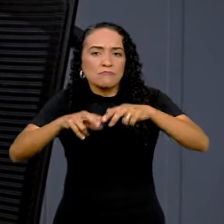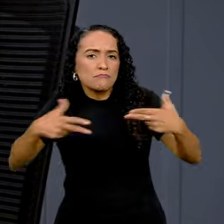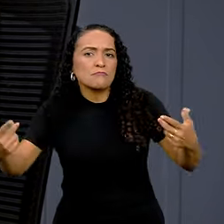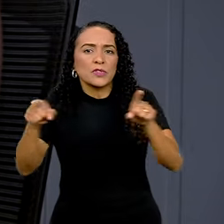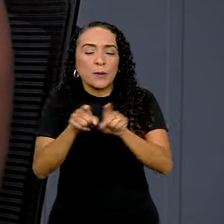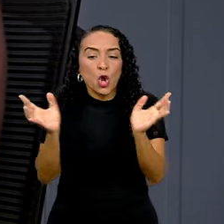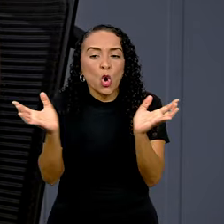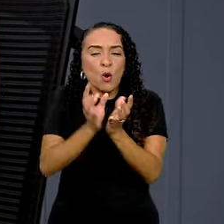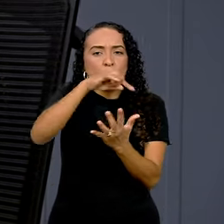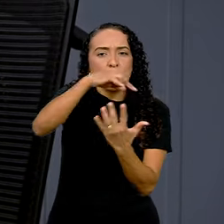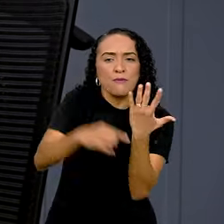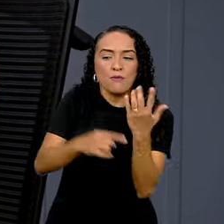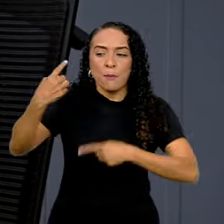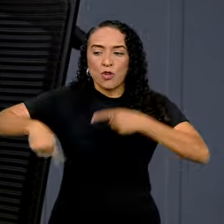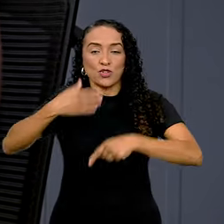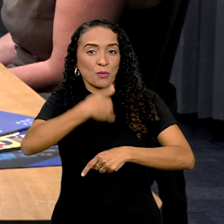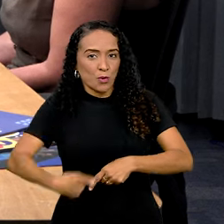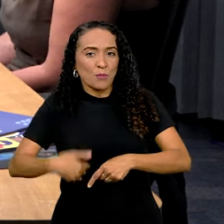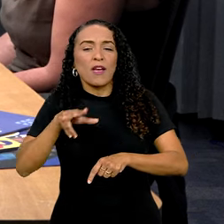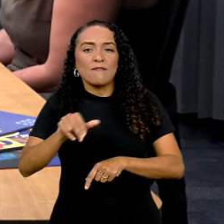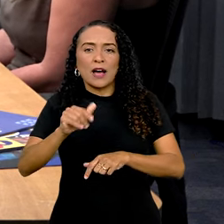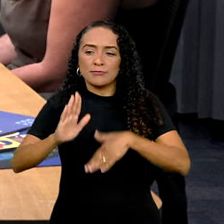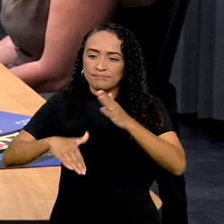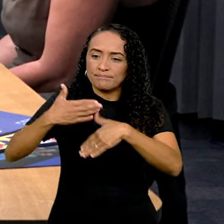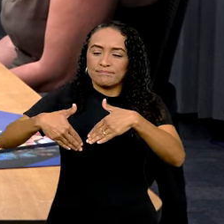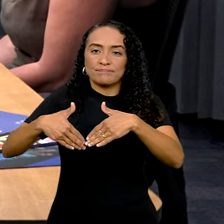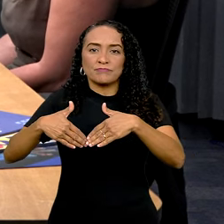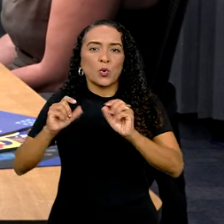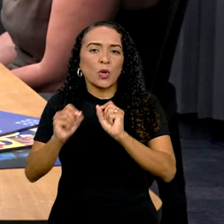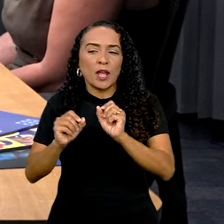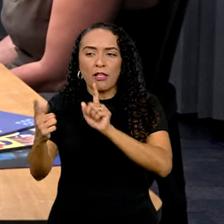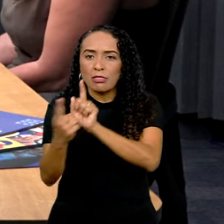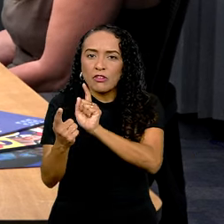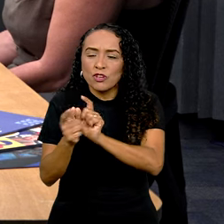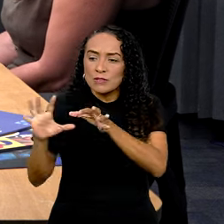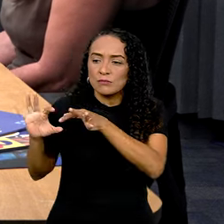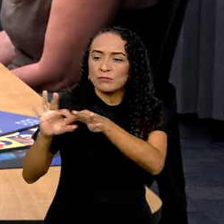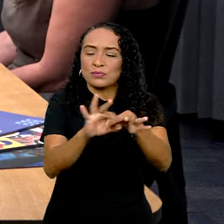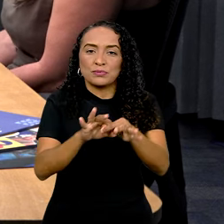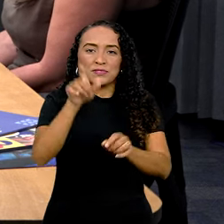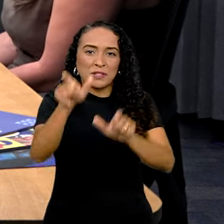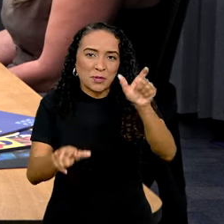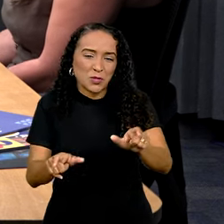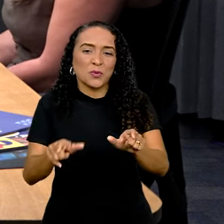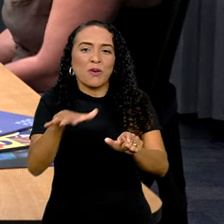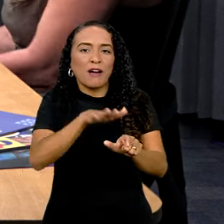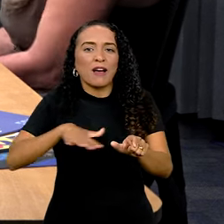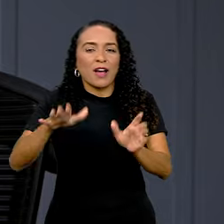equipamentos do conjunto das políticas públicas vai construir um fluxo para um atendimento integrado dessa pessoa